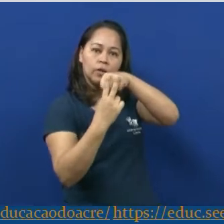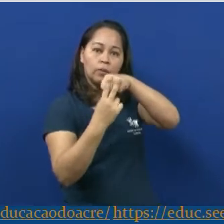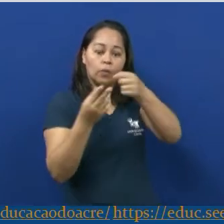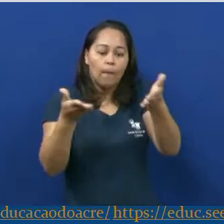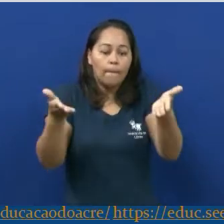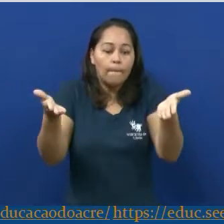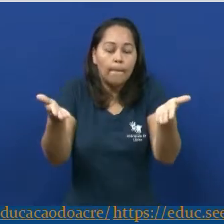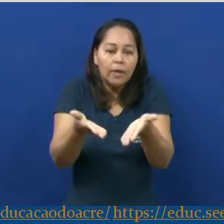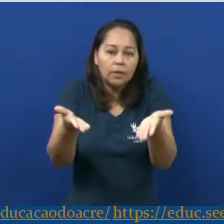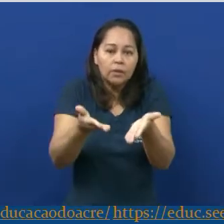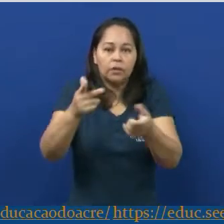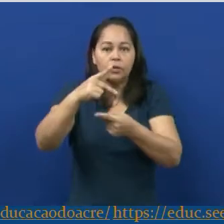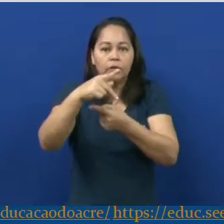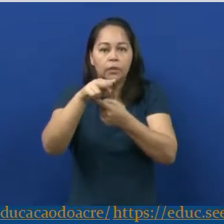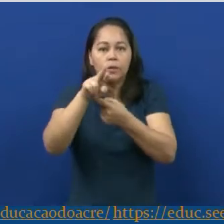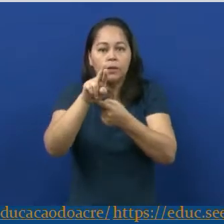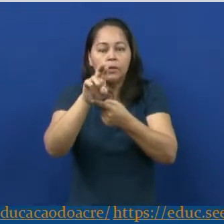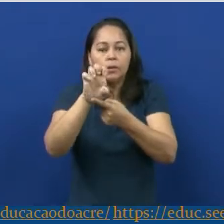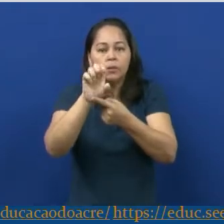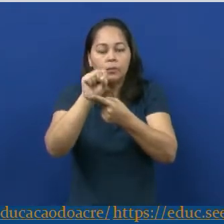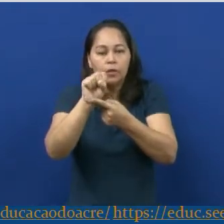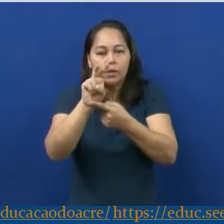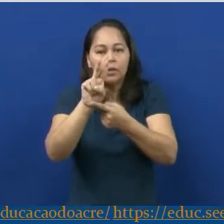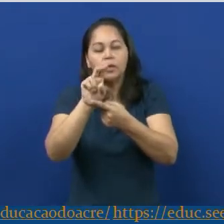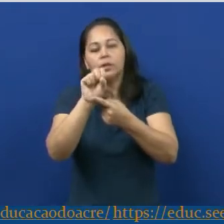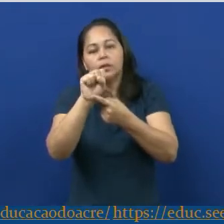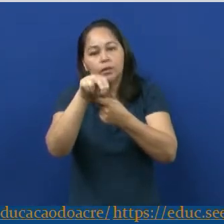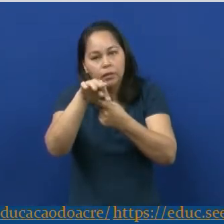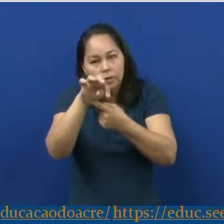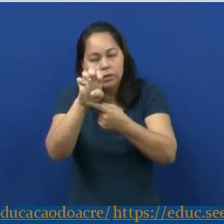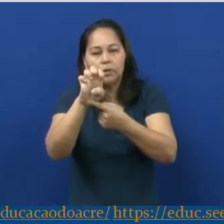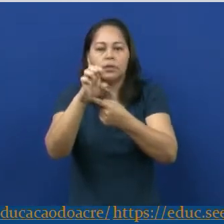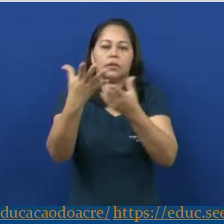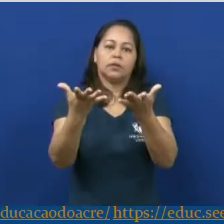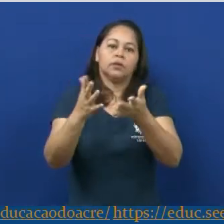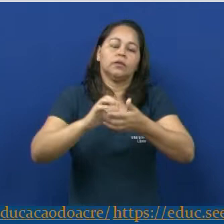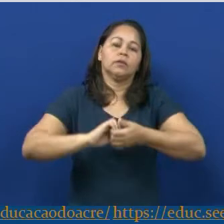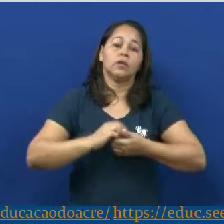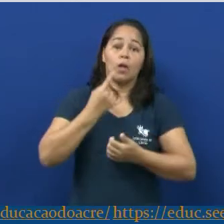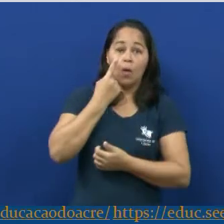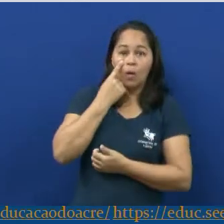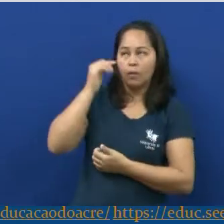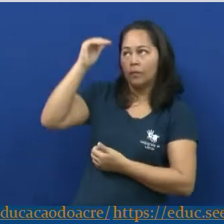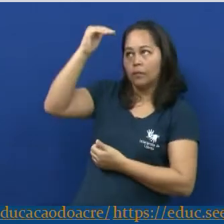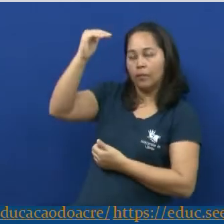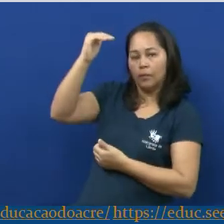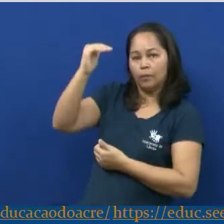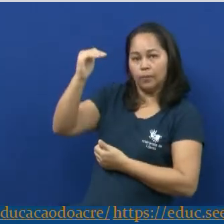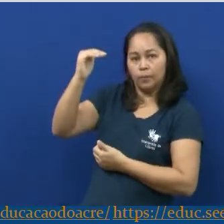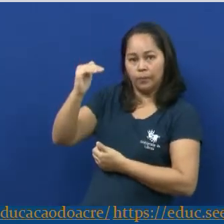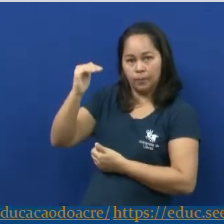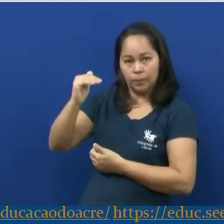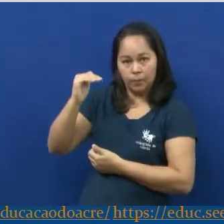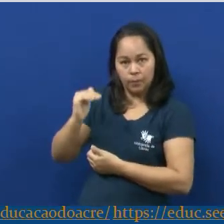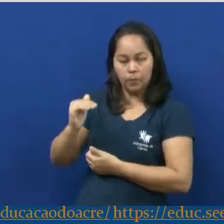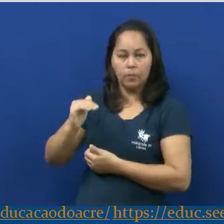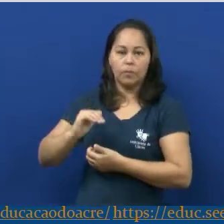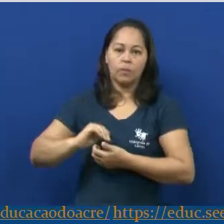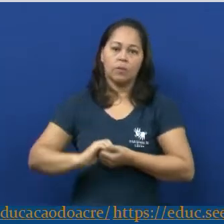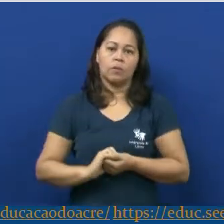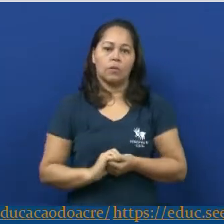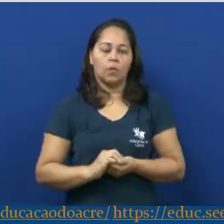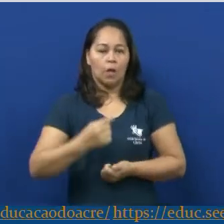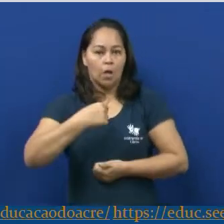presente que o verbo have i have you have e has she has it